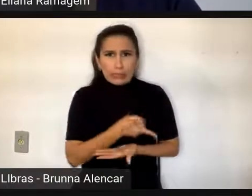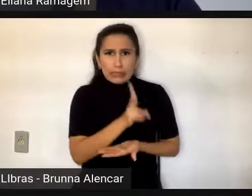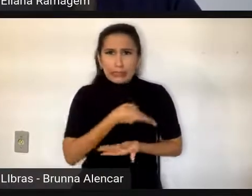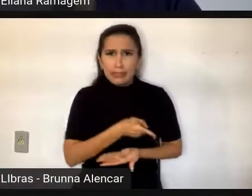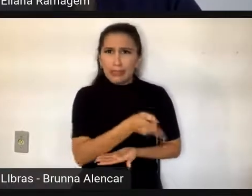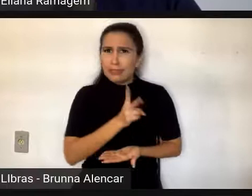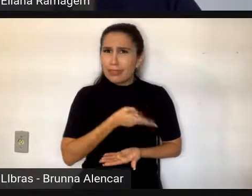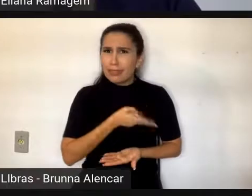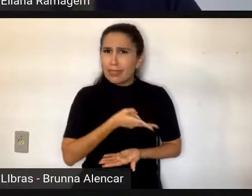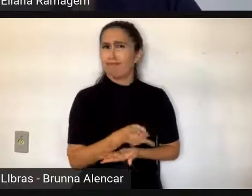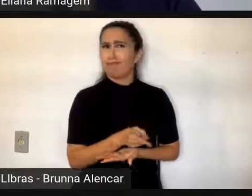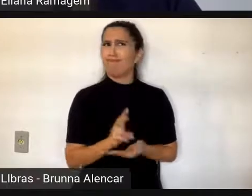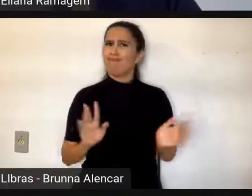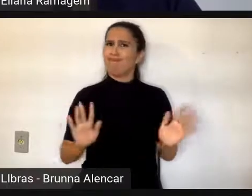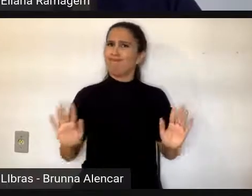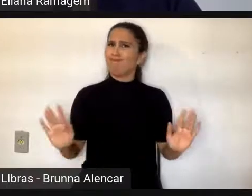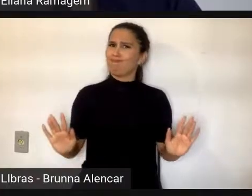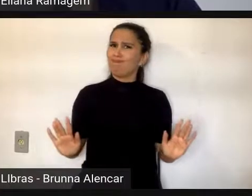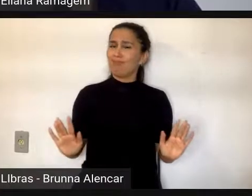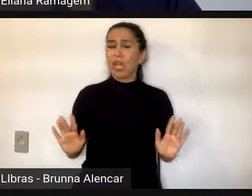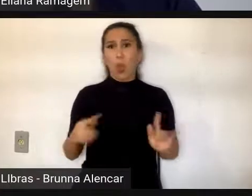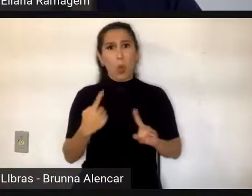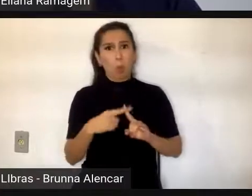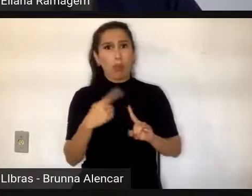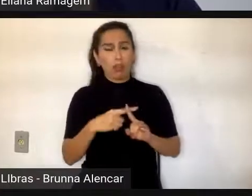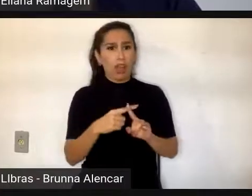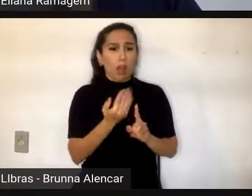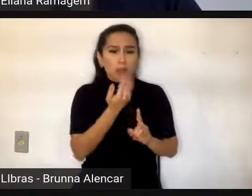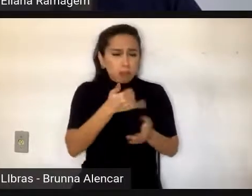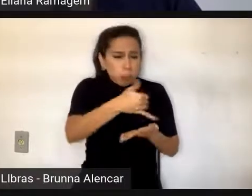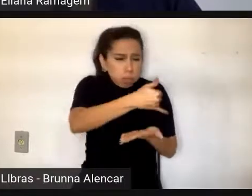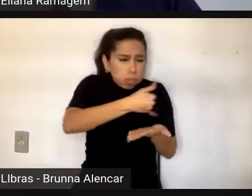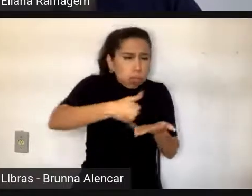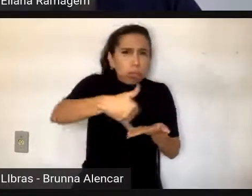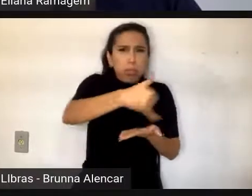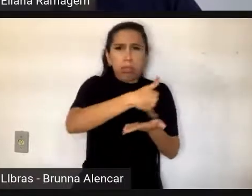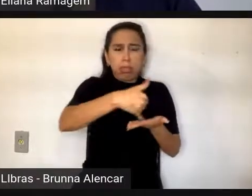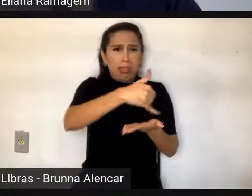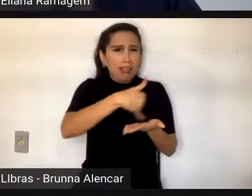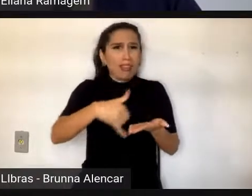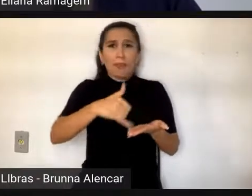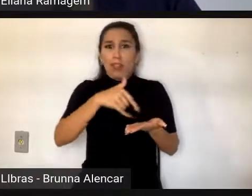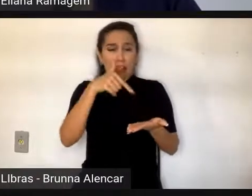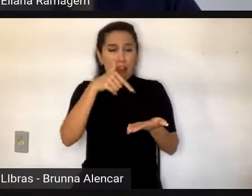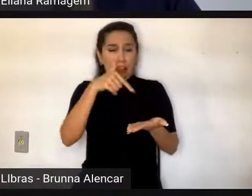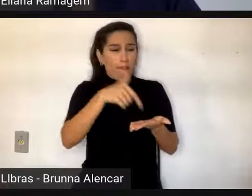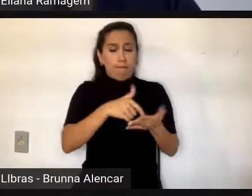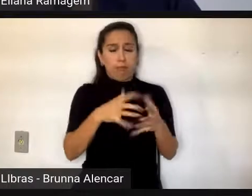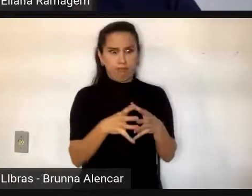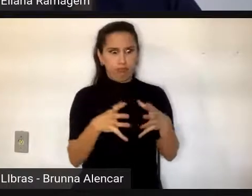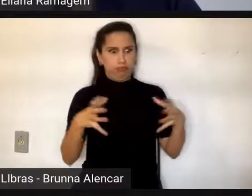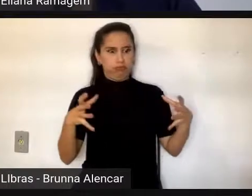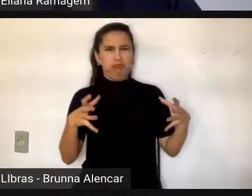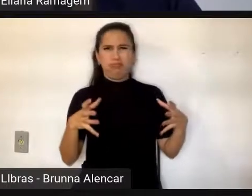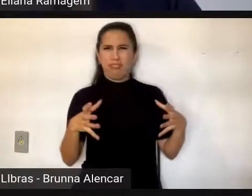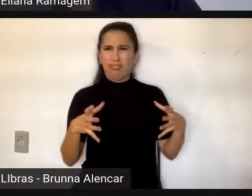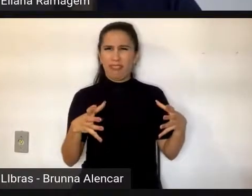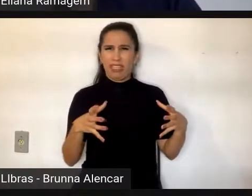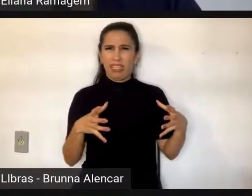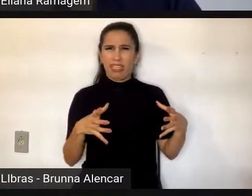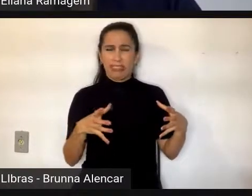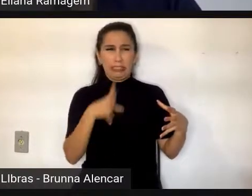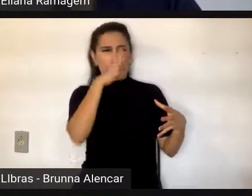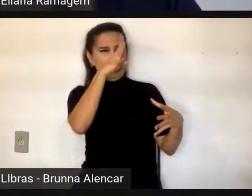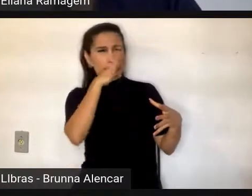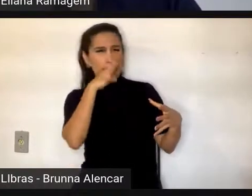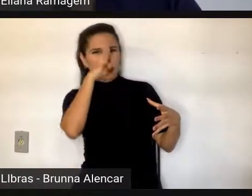fast food, a comida mais gordurosa, as porções maiores do que a gente normalmente come. Muitas vezes eu posso até